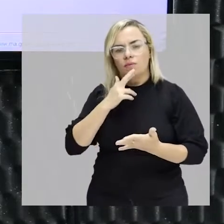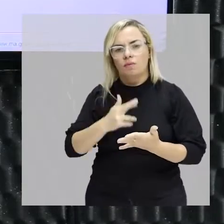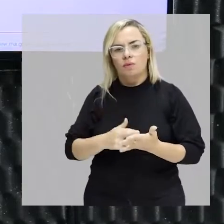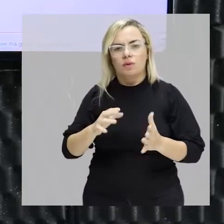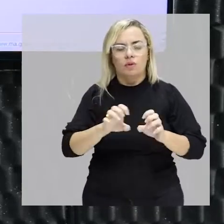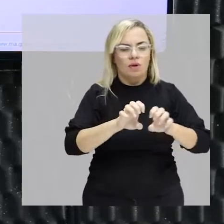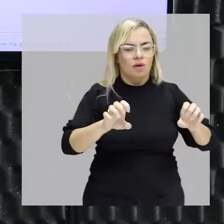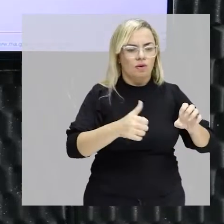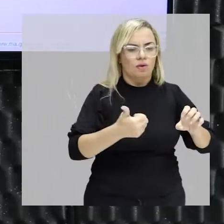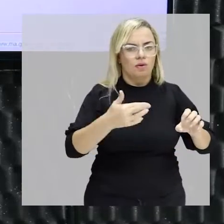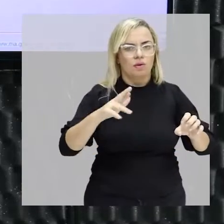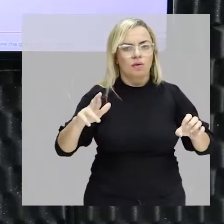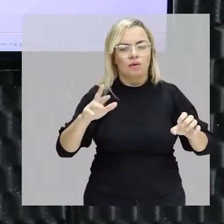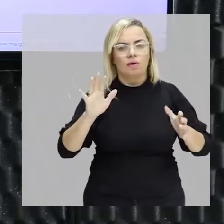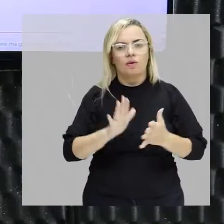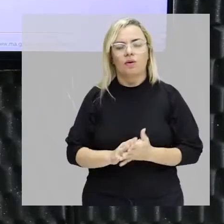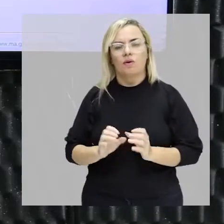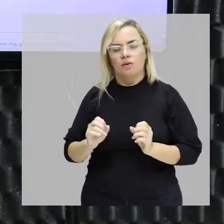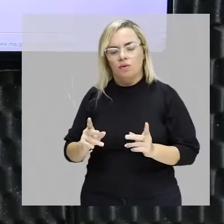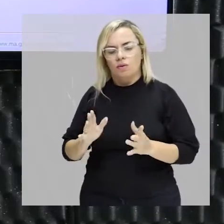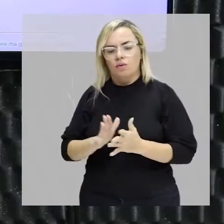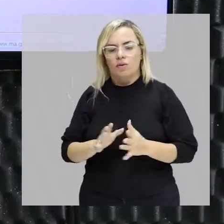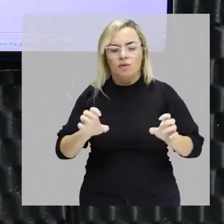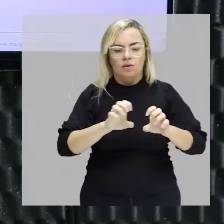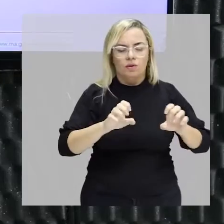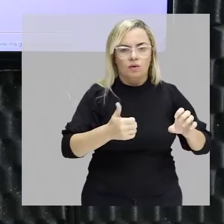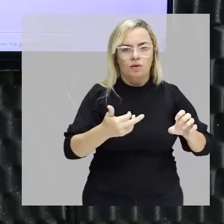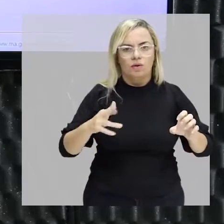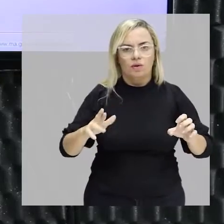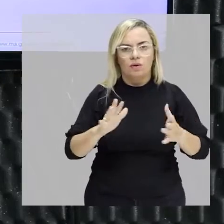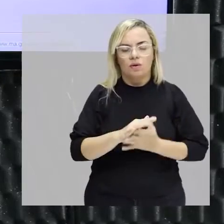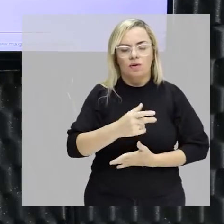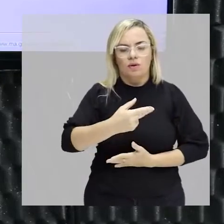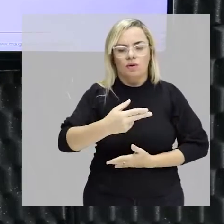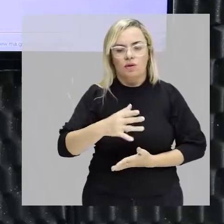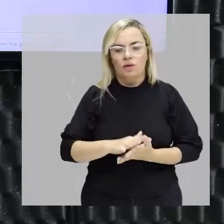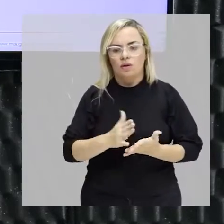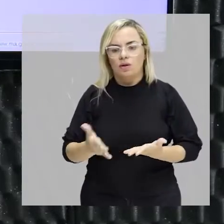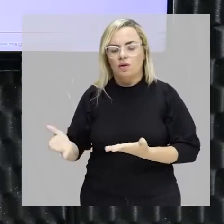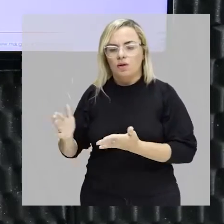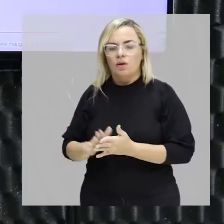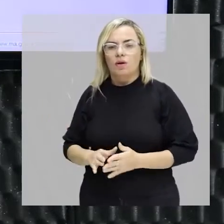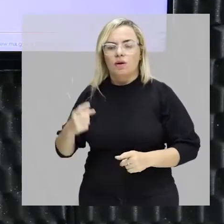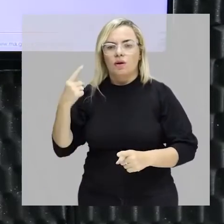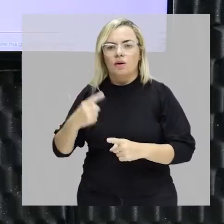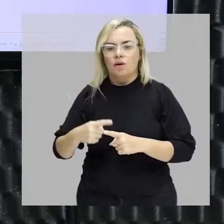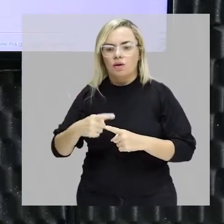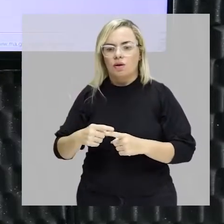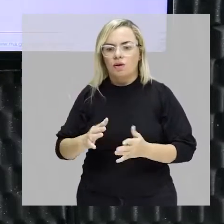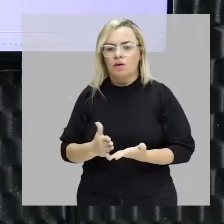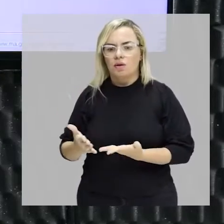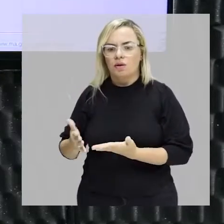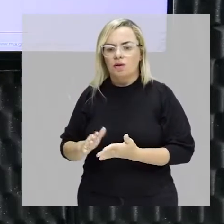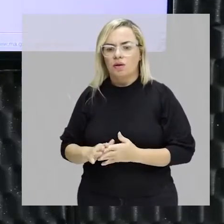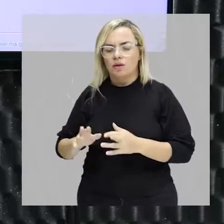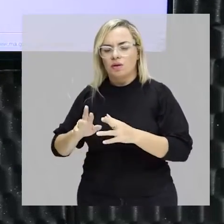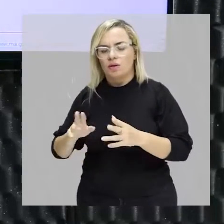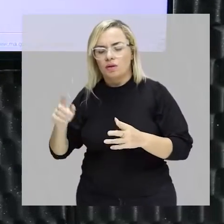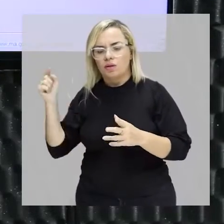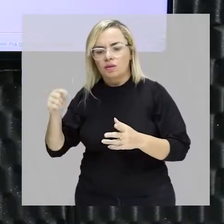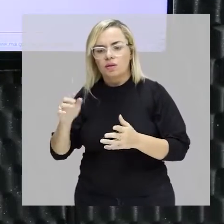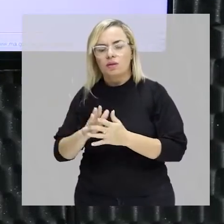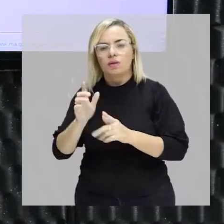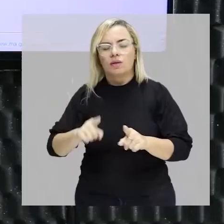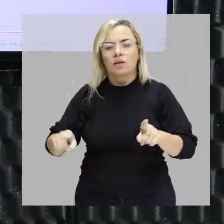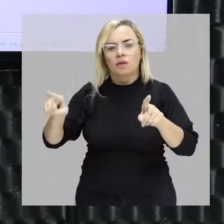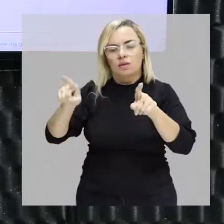à equação do primeiro grau, tá? Equação e igualdade. Por que que aqui apareceu uma desigualdade? Porque